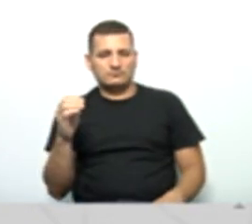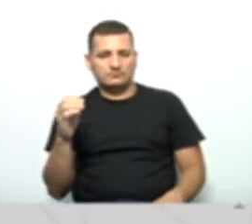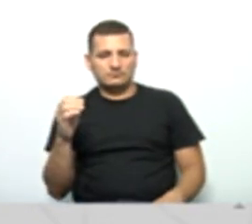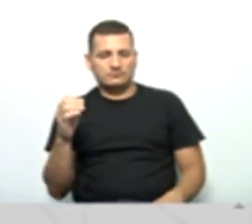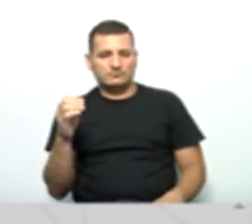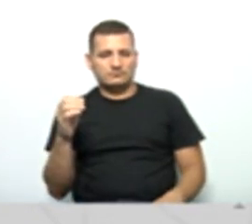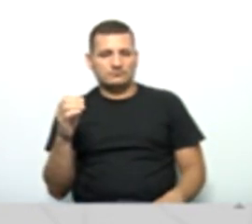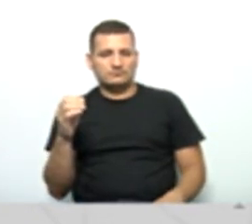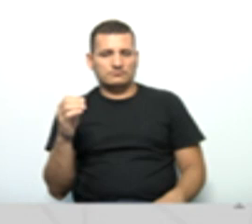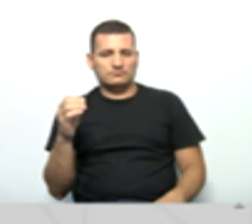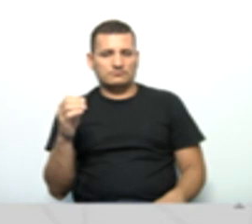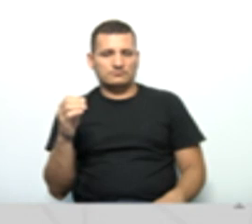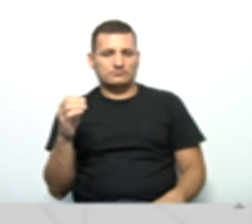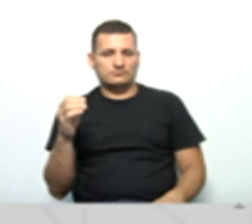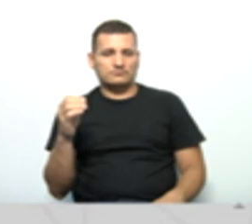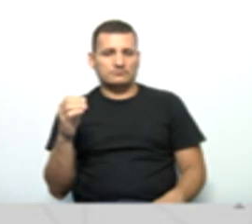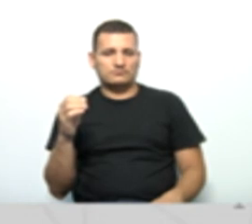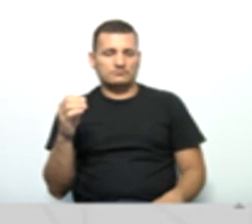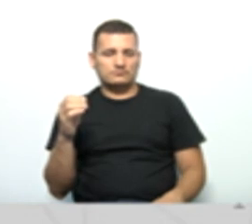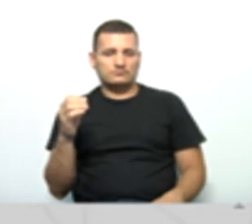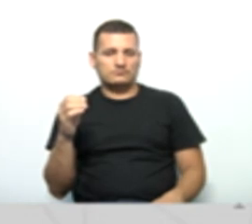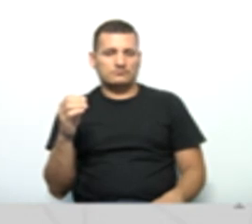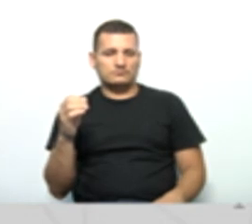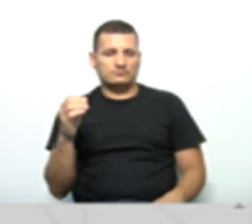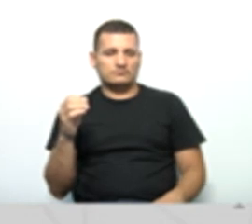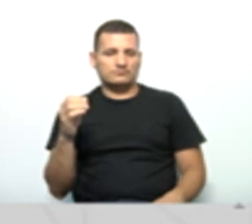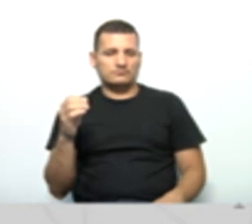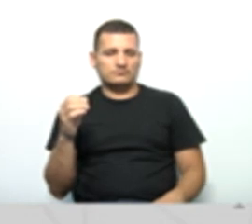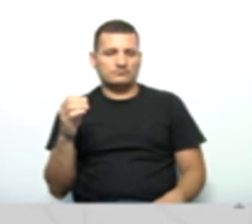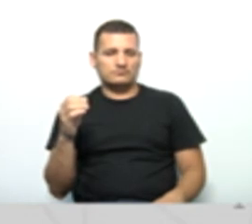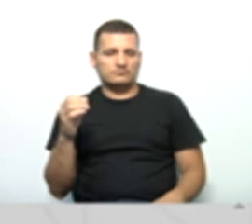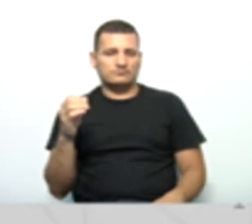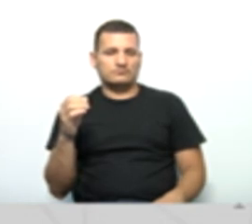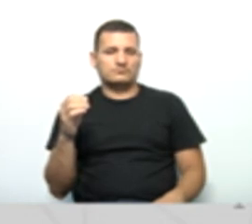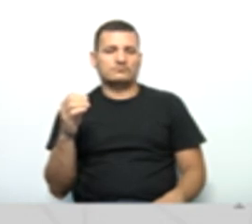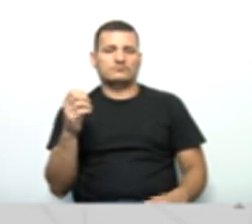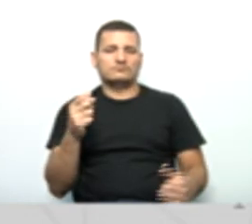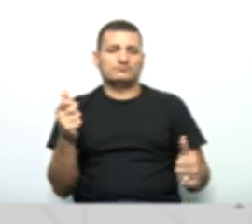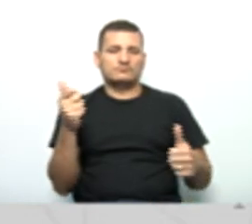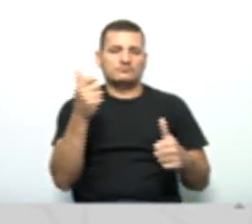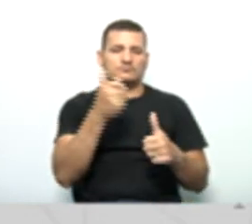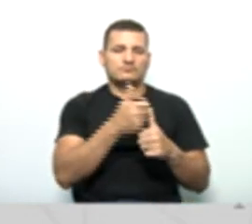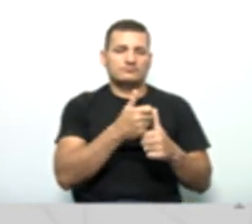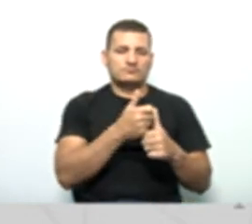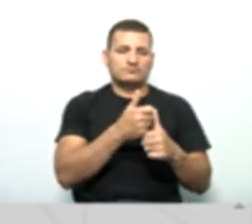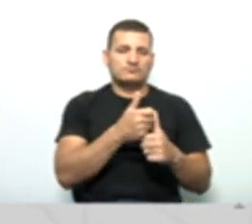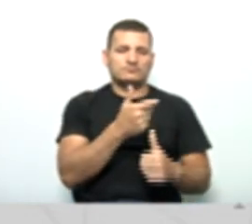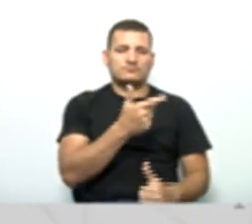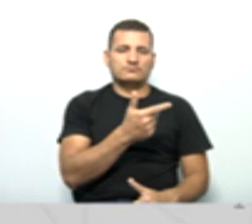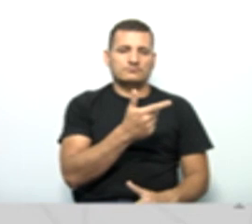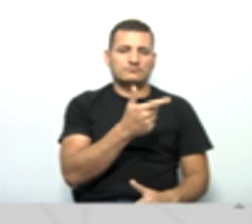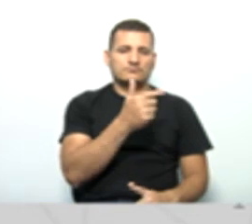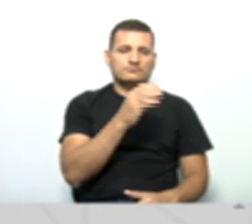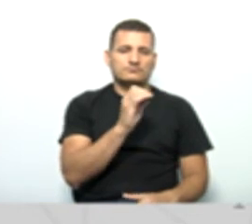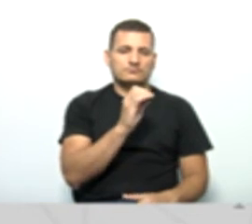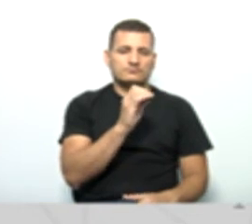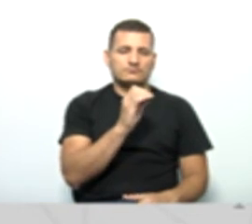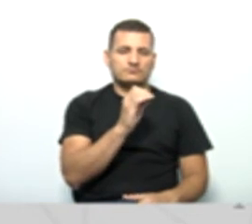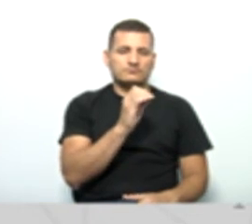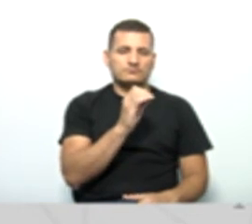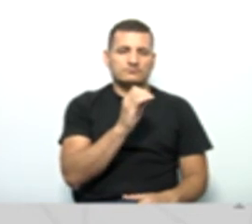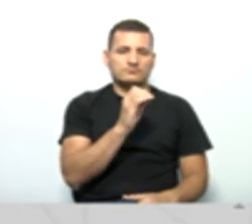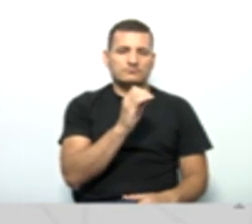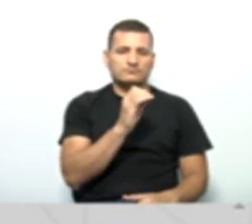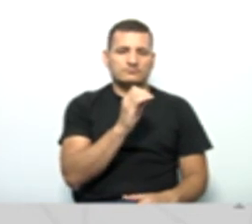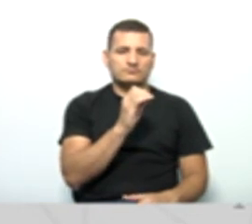contém 20. Então o x aqui tem 20, né? Então ele vai jogar aqui, vai tirar esse 10 e vai colocar o 20 aqui no lugar. Entendeu? Observe